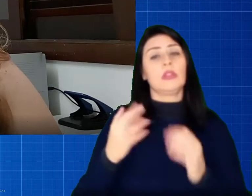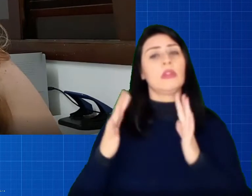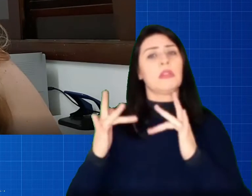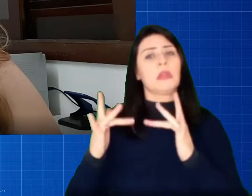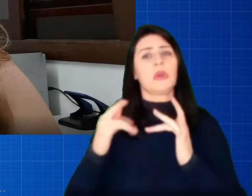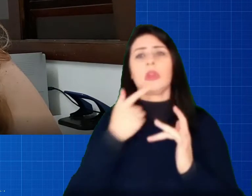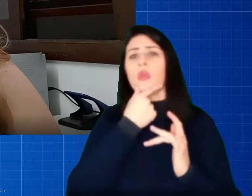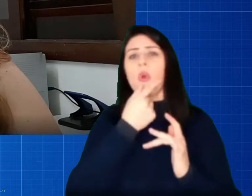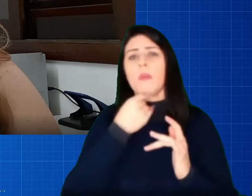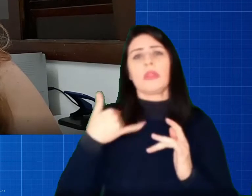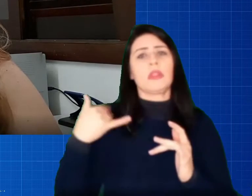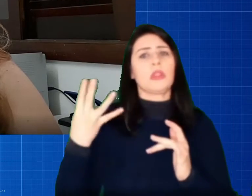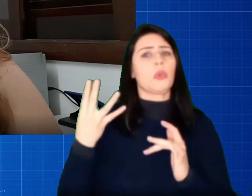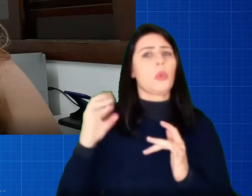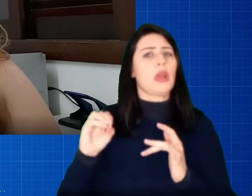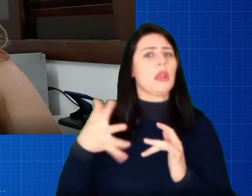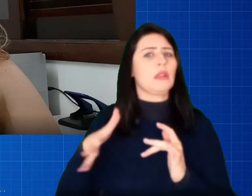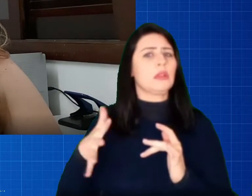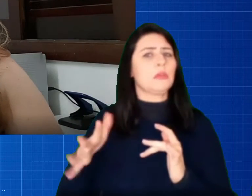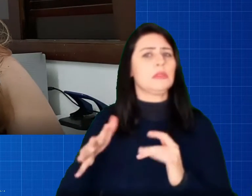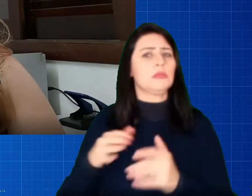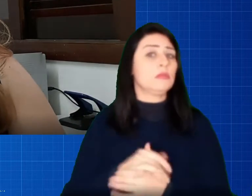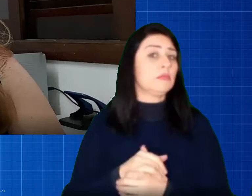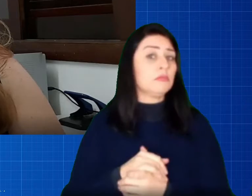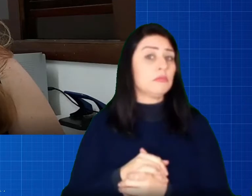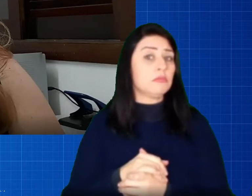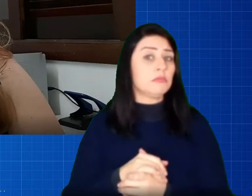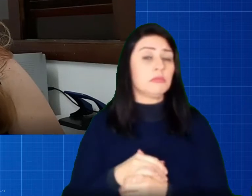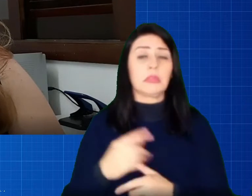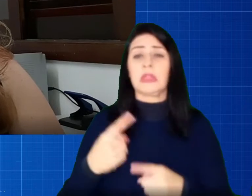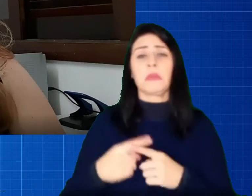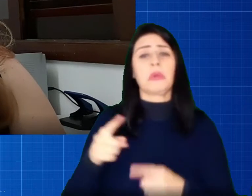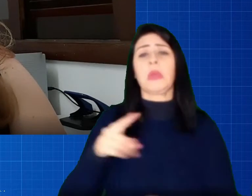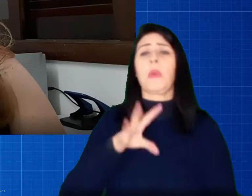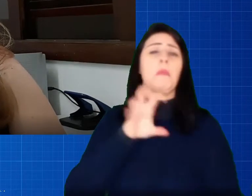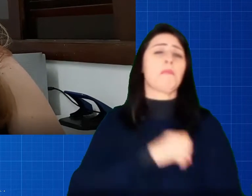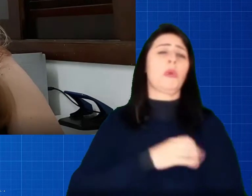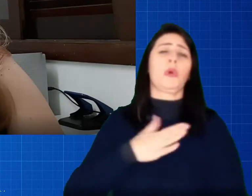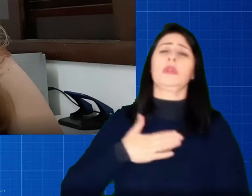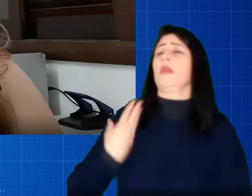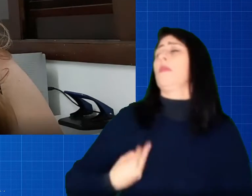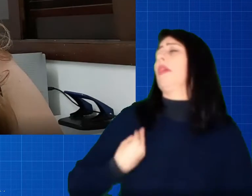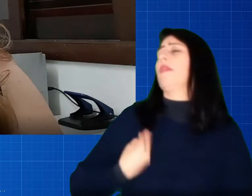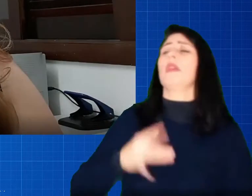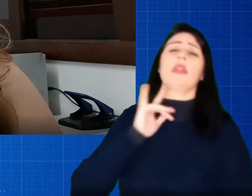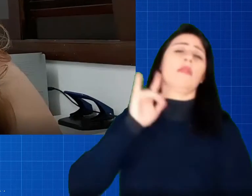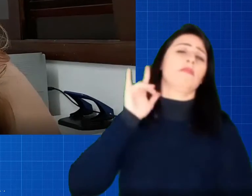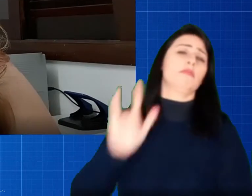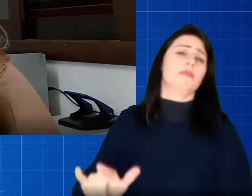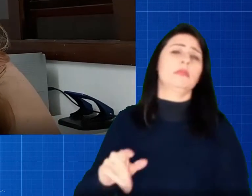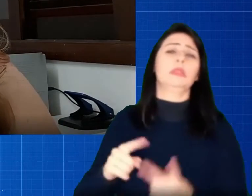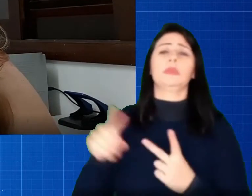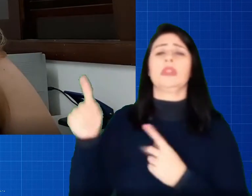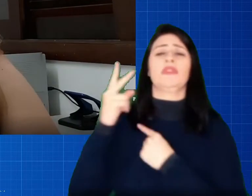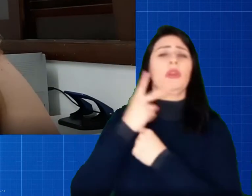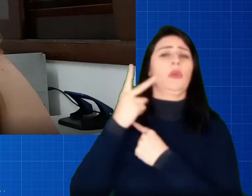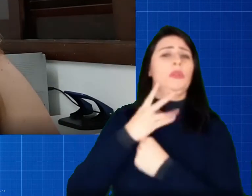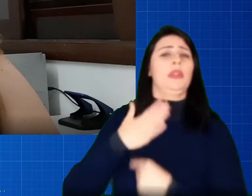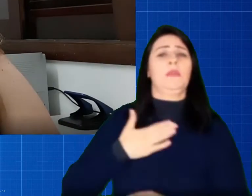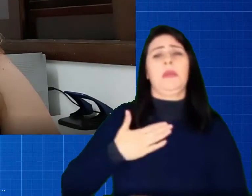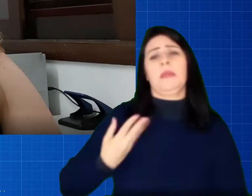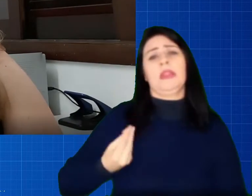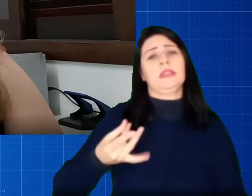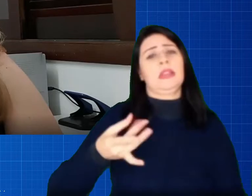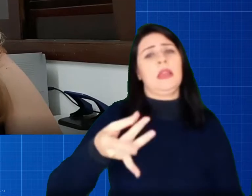na idade próxima dos 40 anos, porque ele é o amor da minha vida, porque ele vai cuidar de